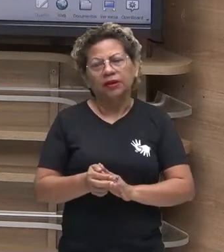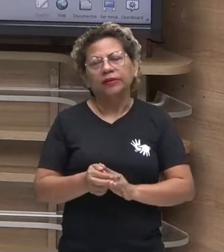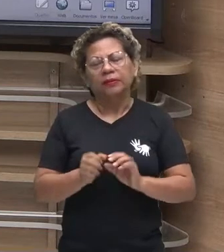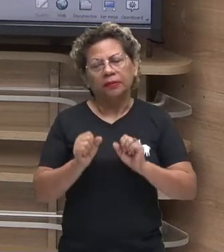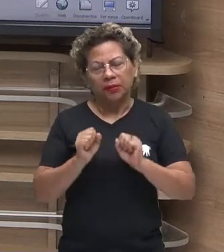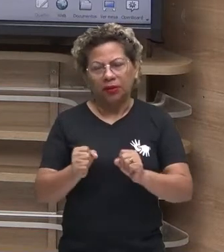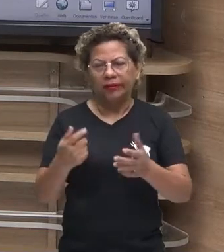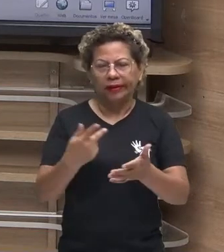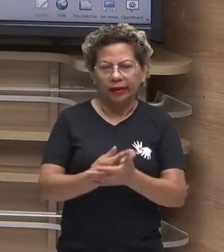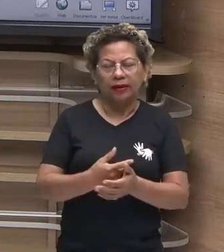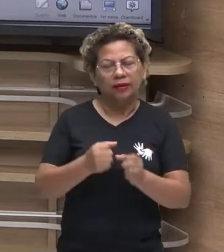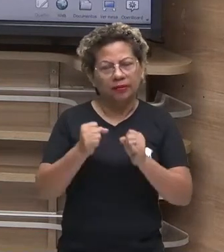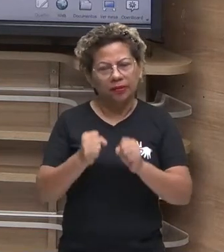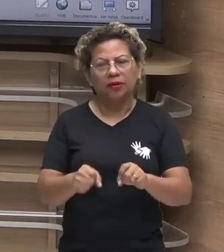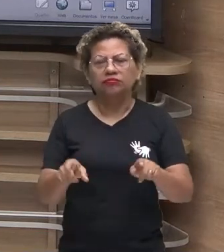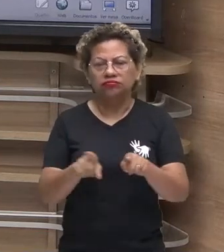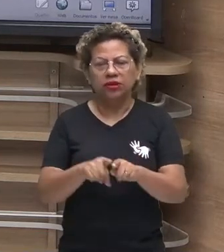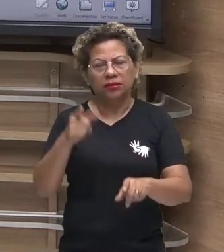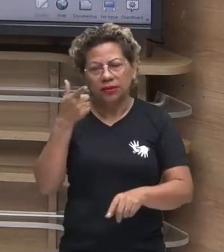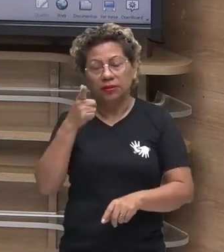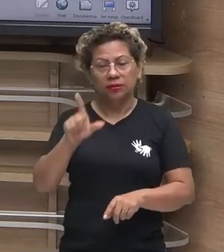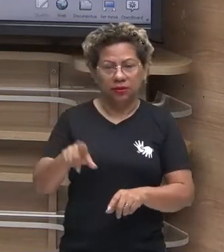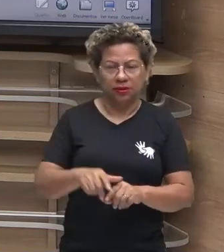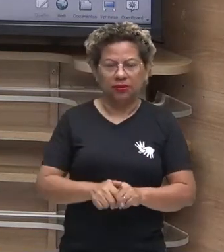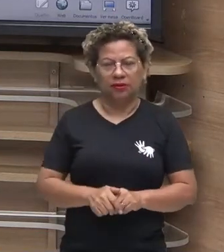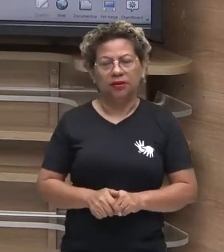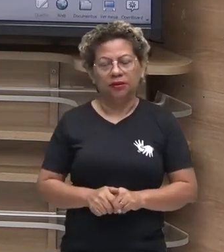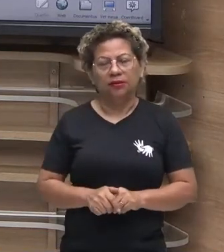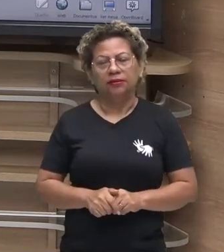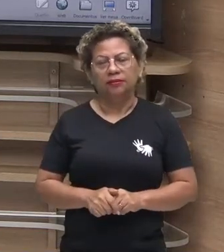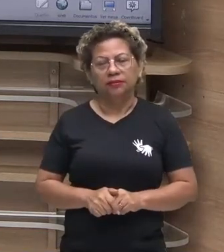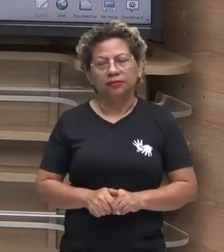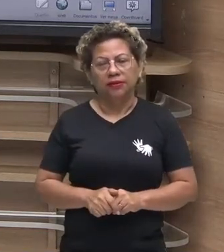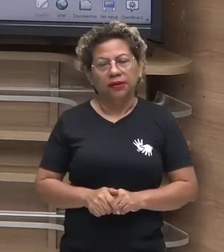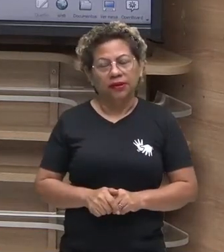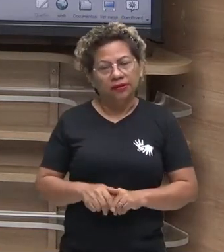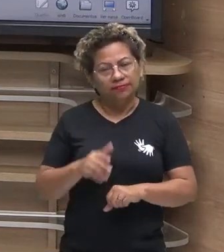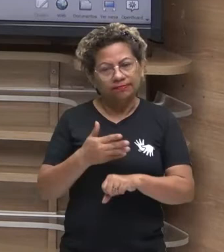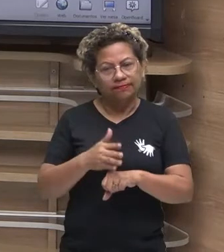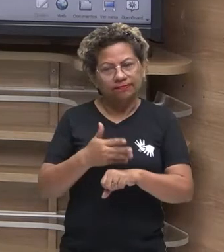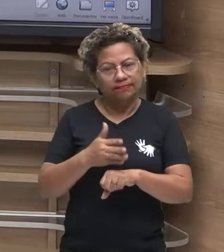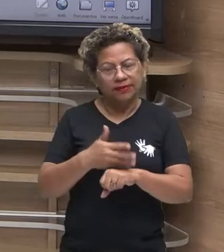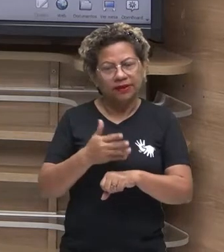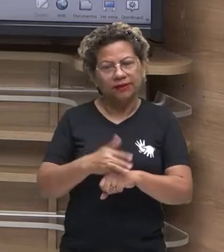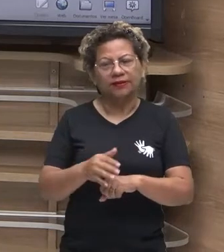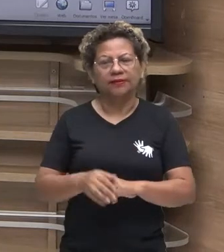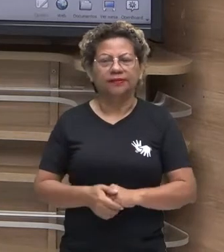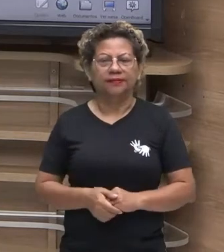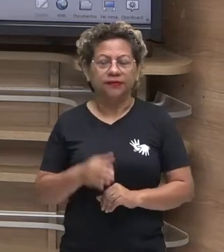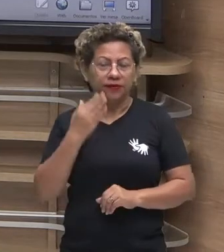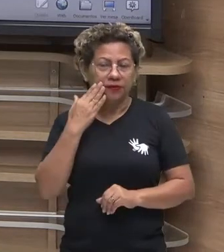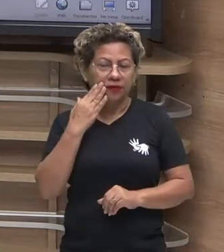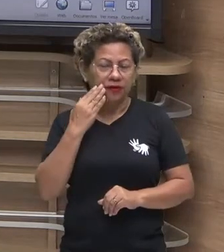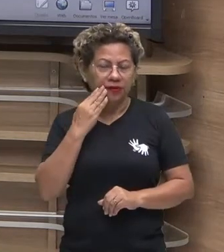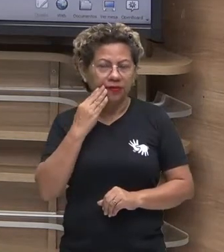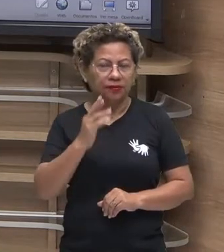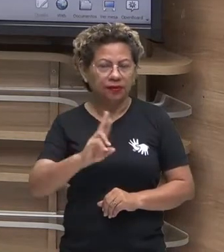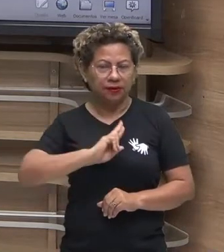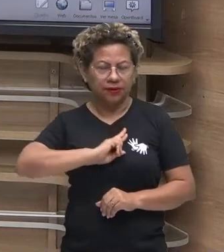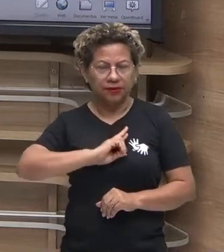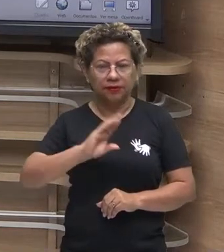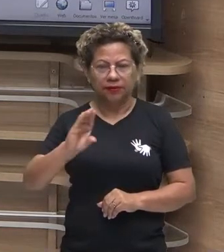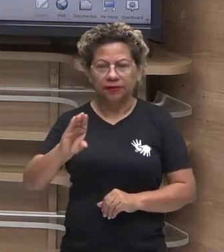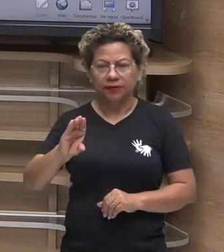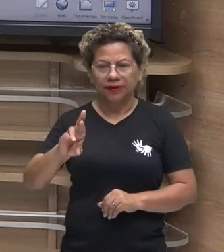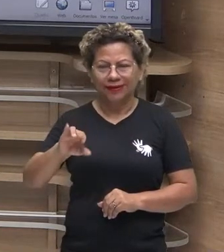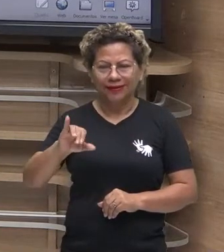parte. Se você acertar, parabéns. Se você errar, você aprendeu. Vamos ver o que vocês responderam aqui. O Christian